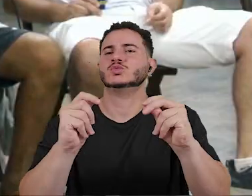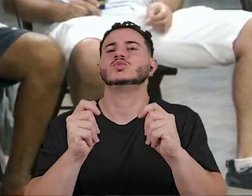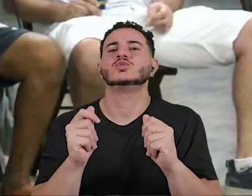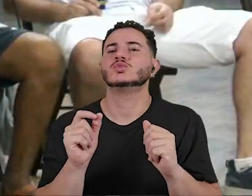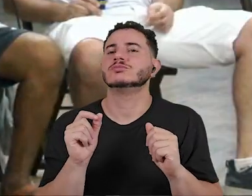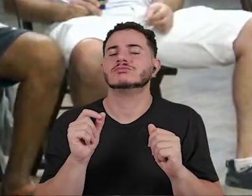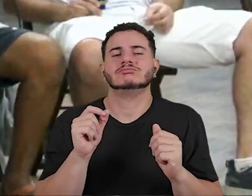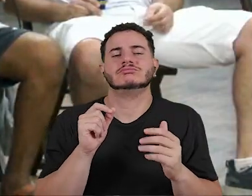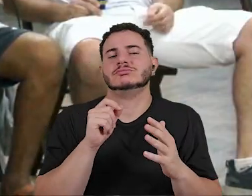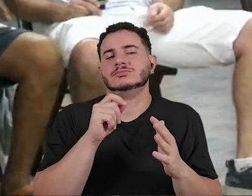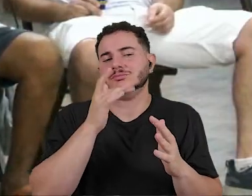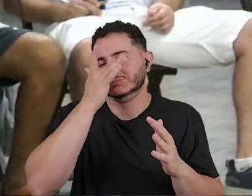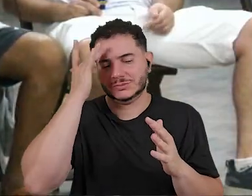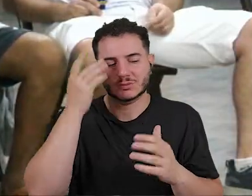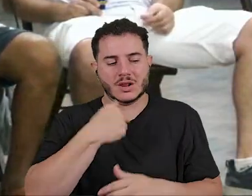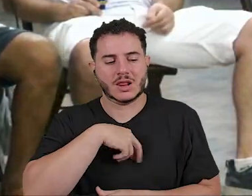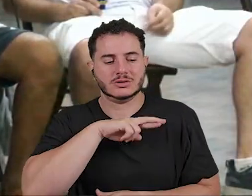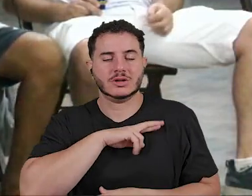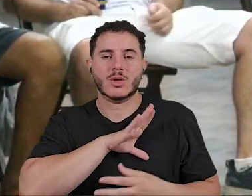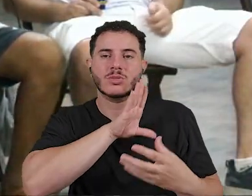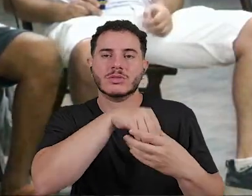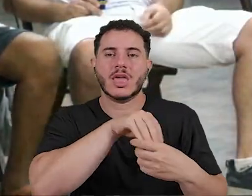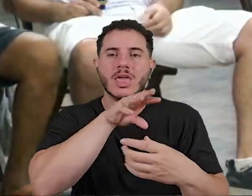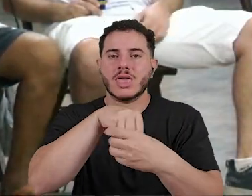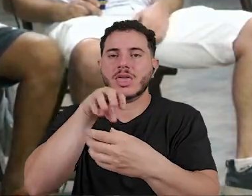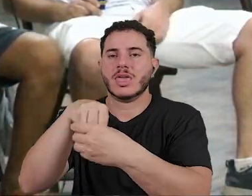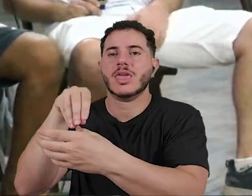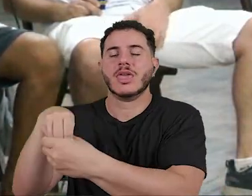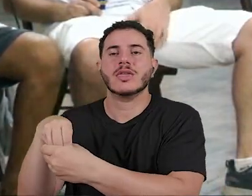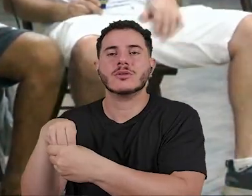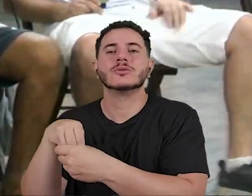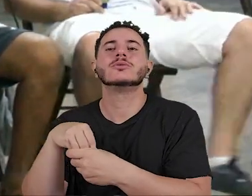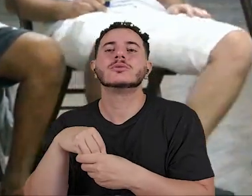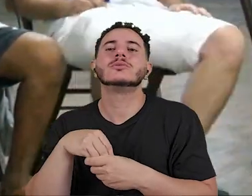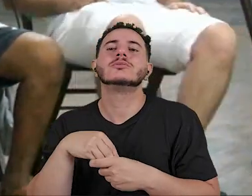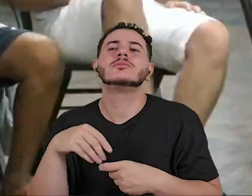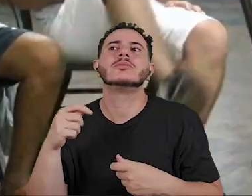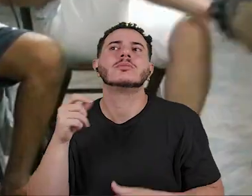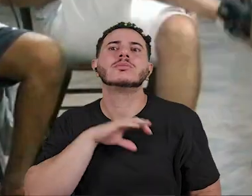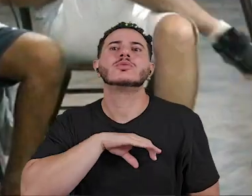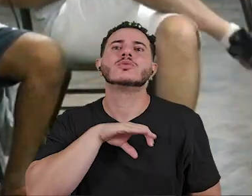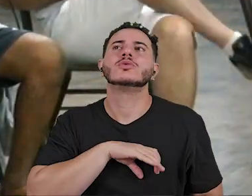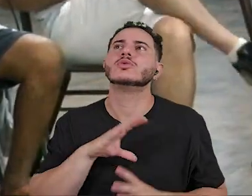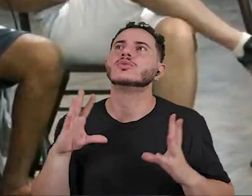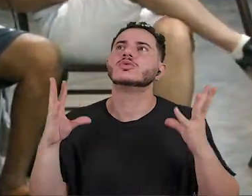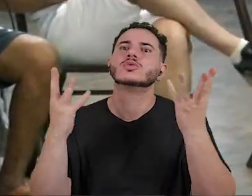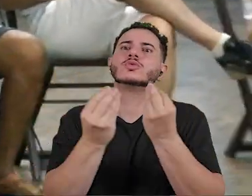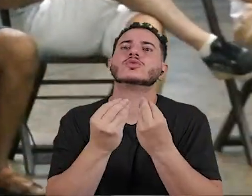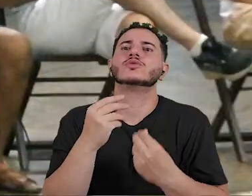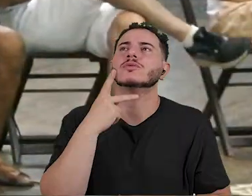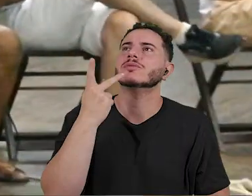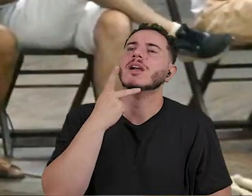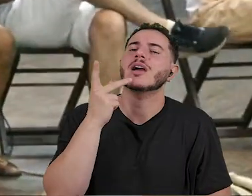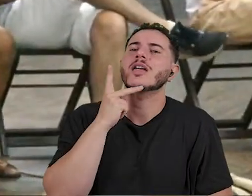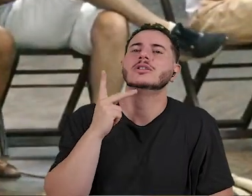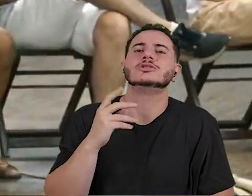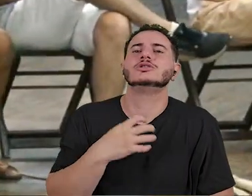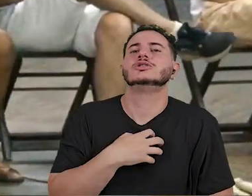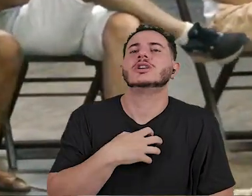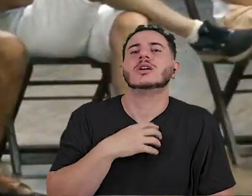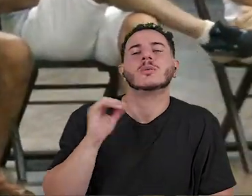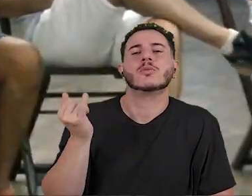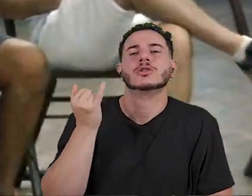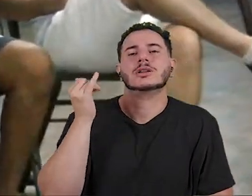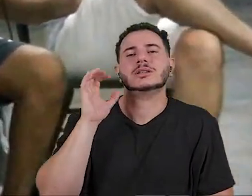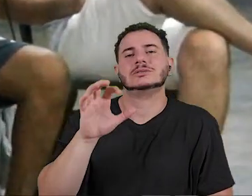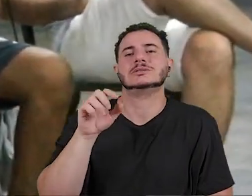Ele não me atende, ele não atende todos com outras suas falanges. O importante é isso. Aí foi por isso que eu aproveitei,